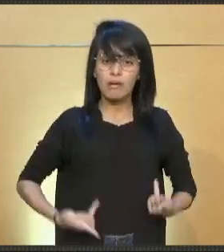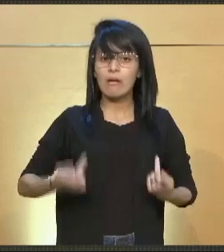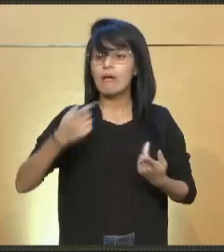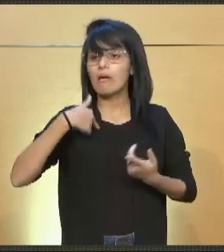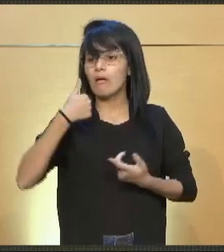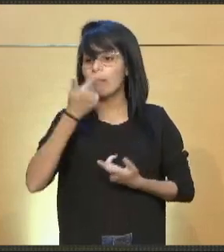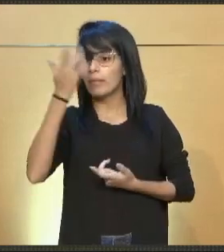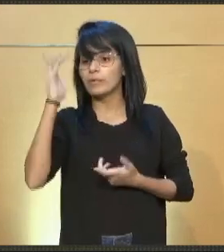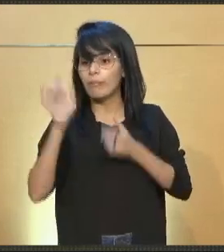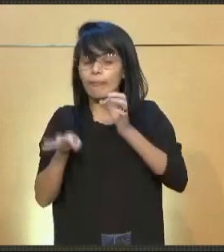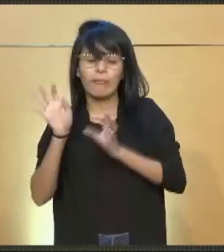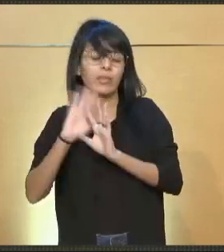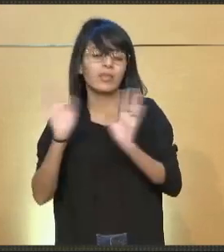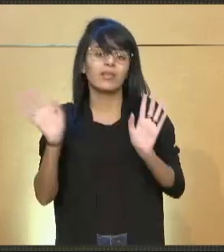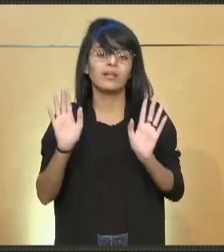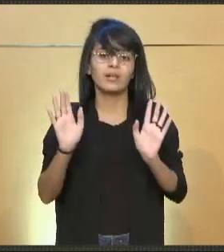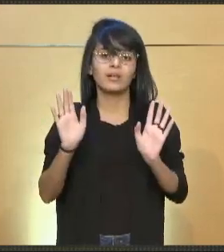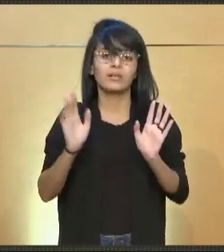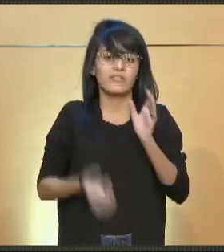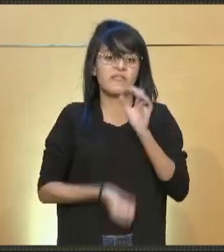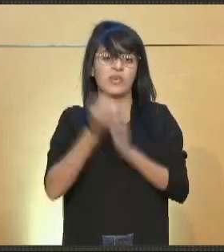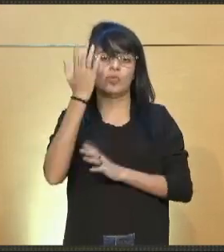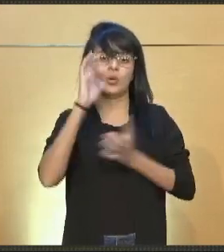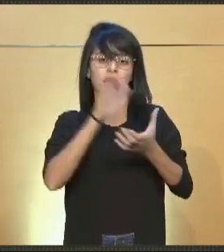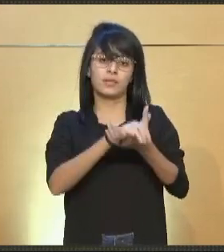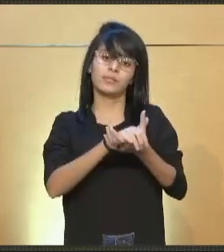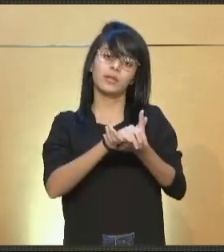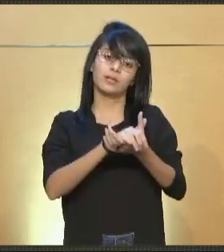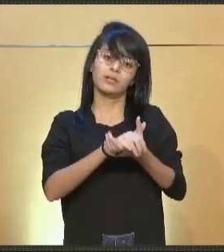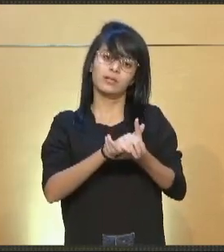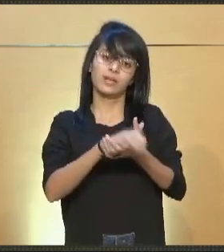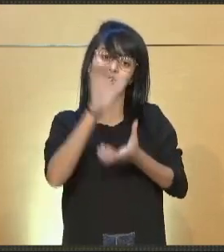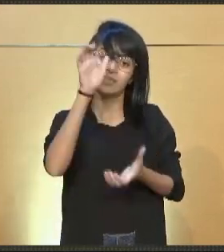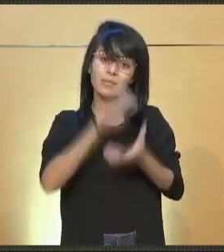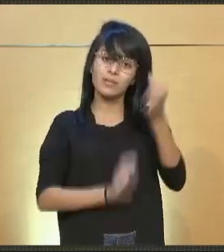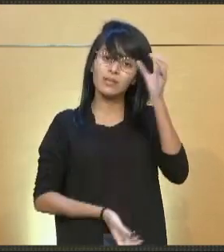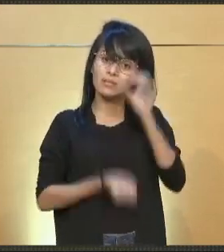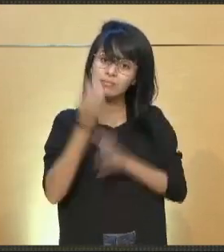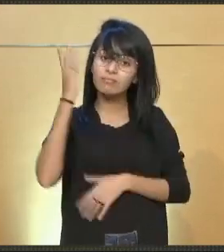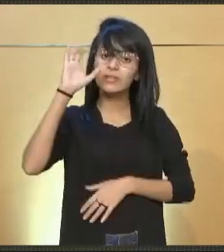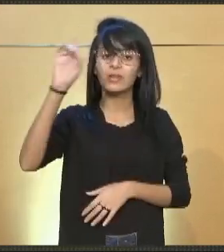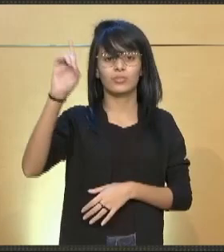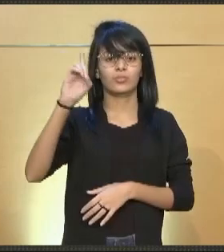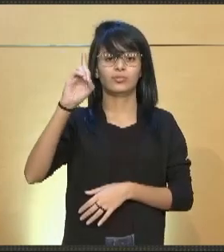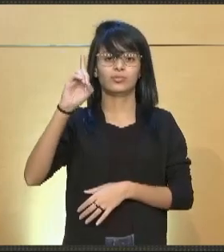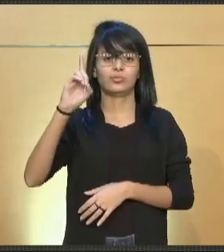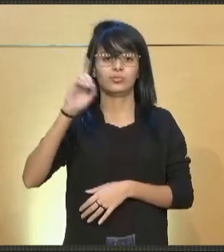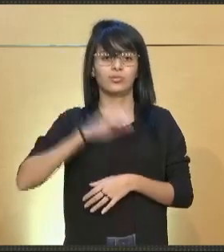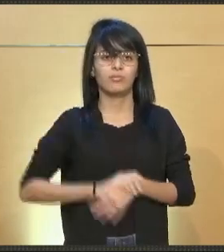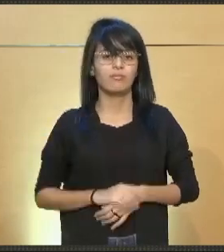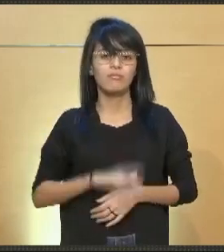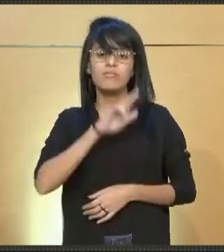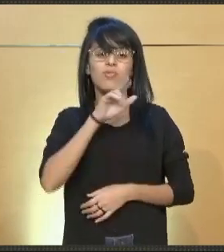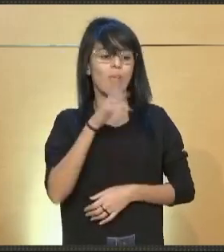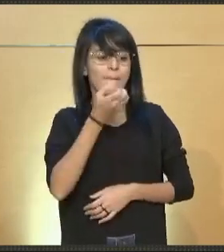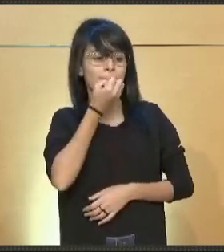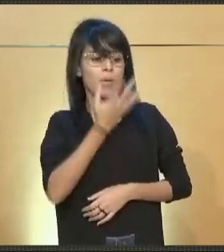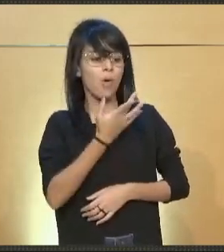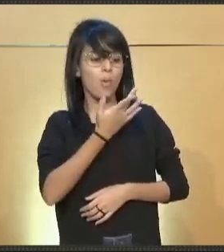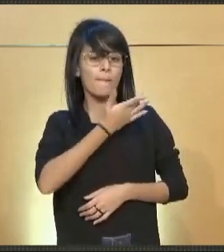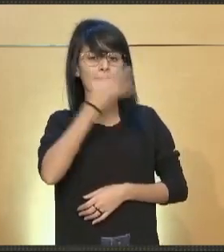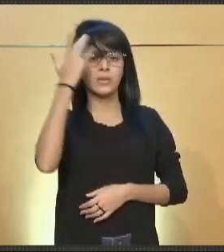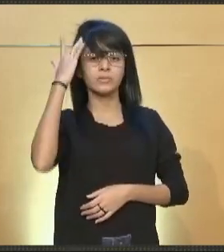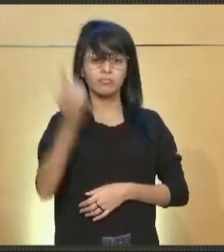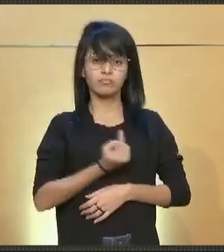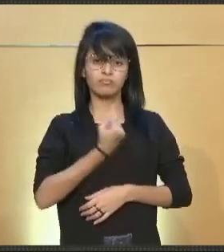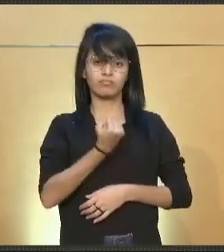jurista quem inventou o casamento. O casamento é uma instituição divina. Não é bom que o homem esteja